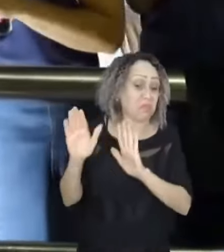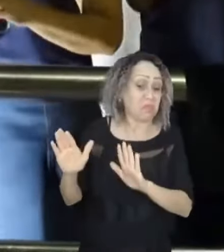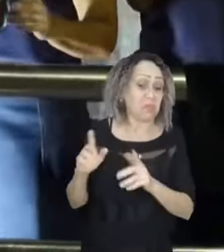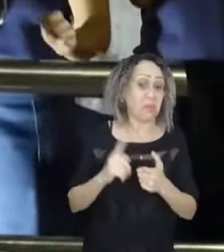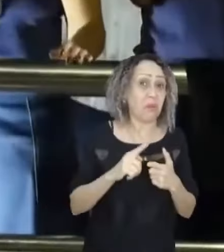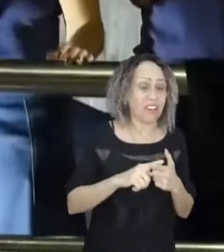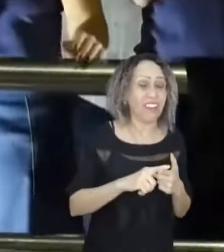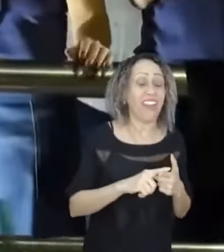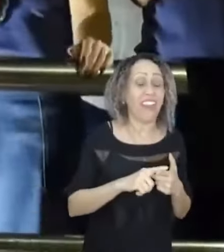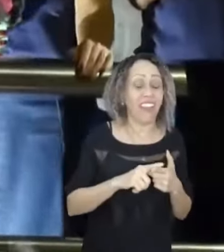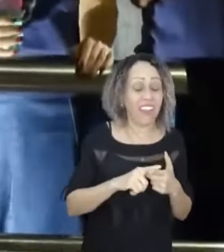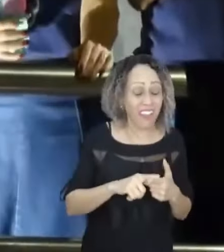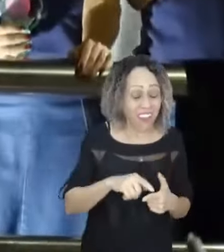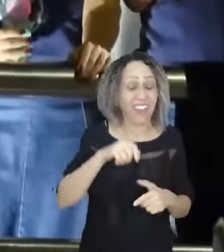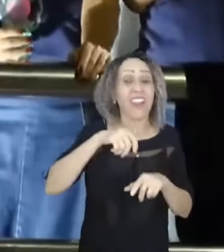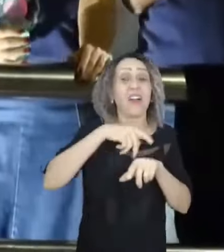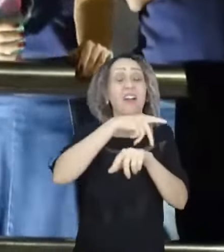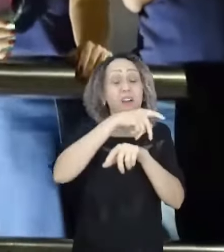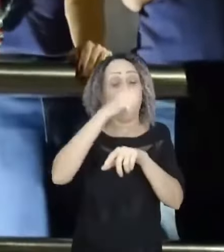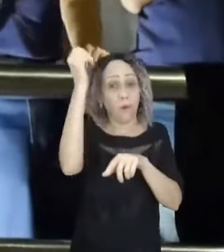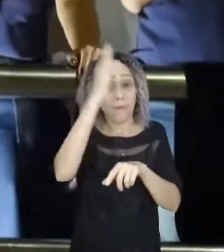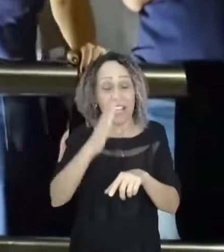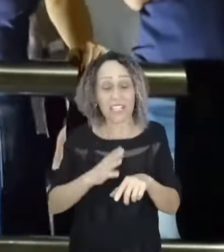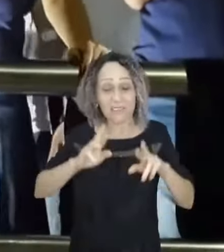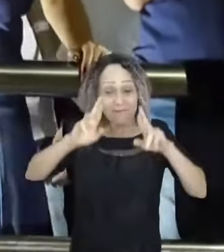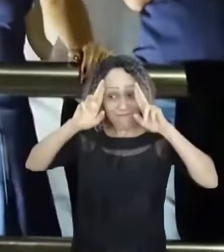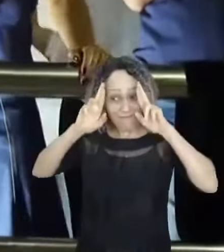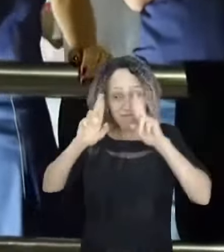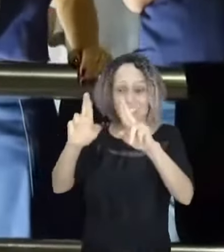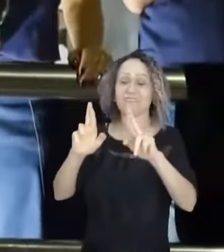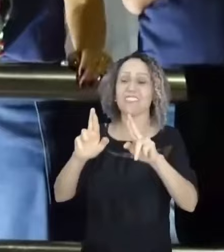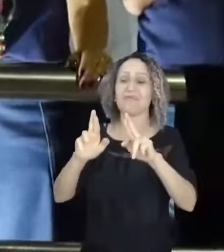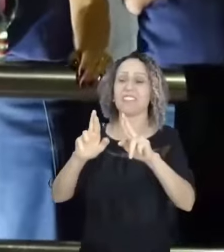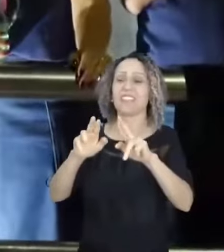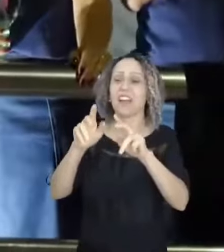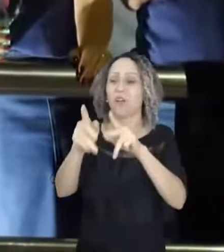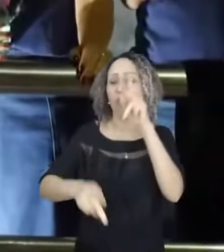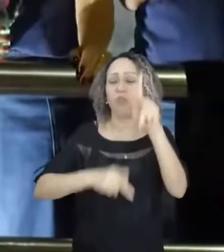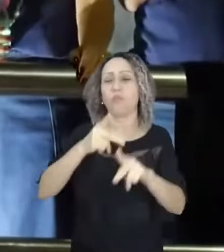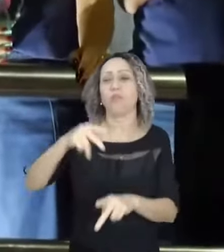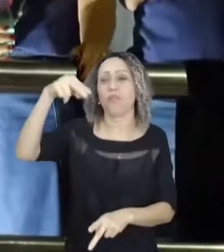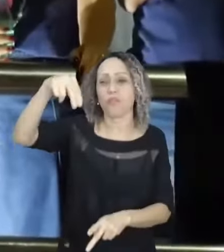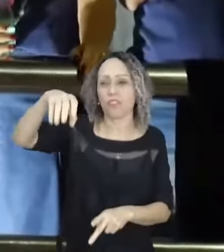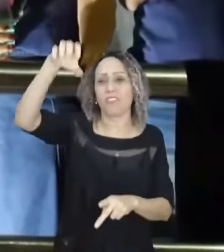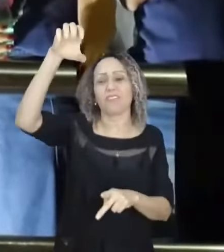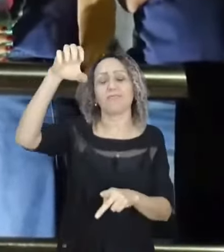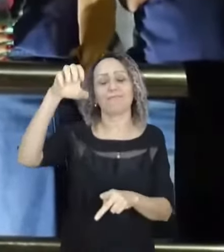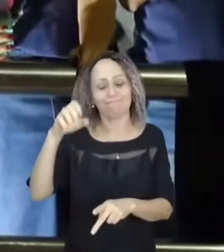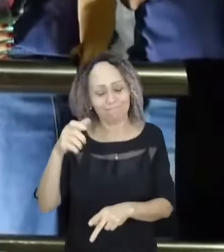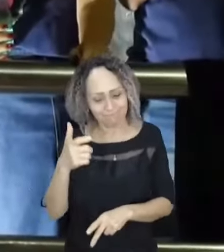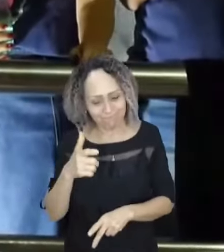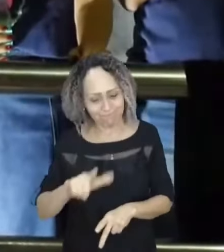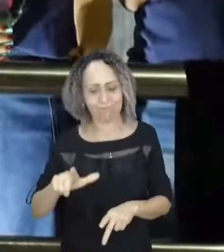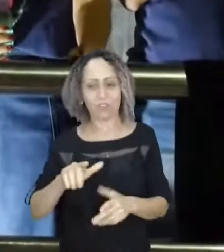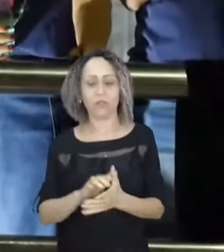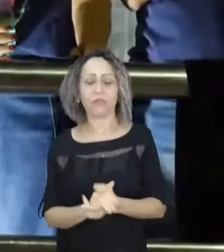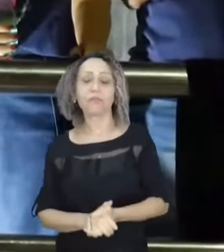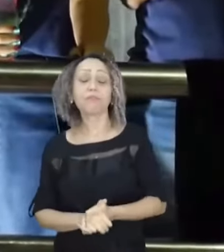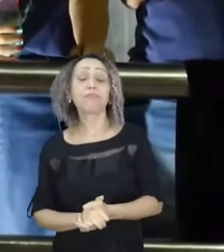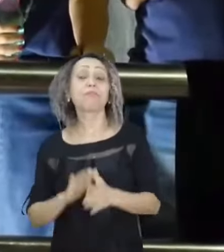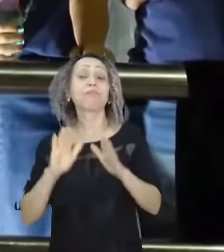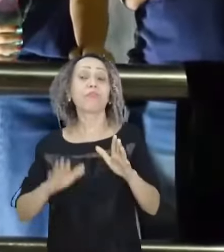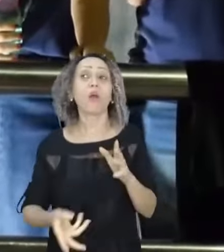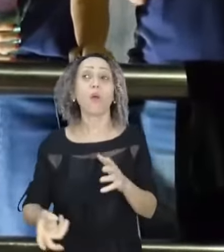O povo do Nordeste merece ser tratado. Outra coisa que eu vou fazer, vou recuperar o Ministério